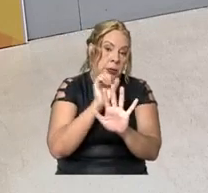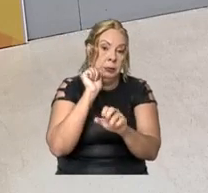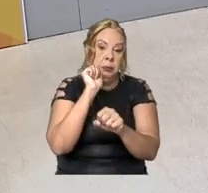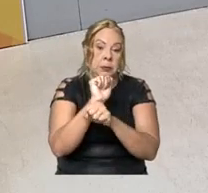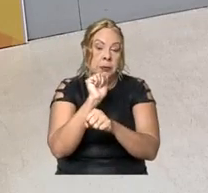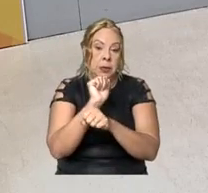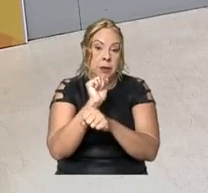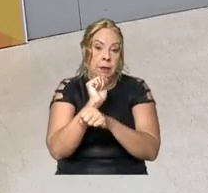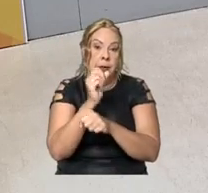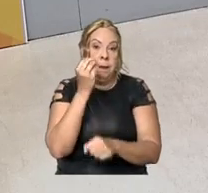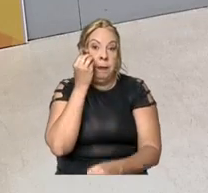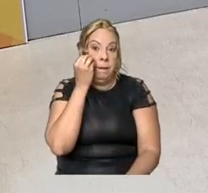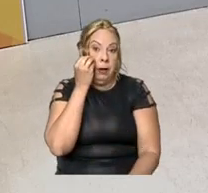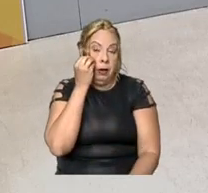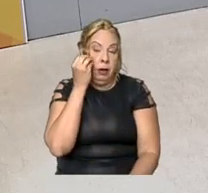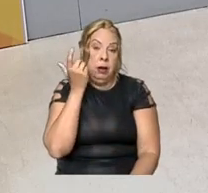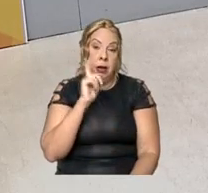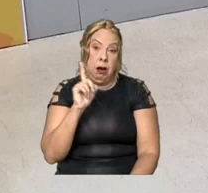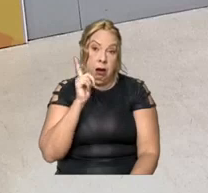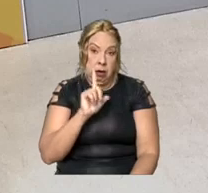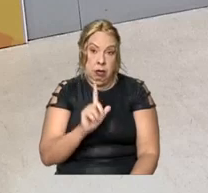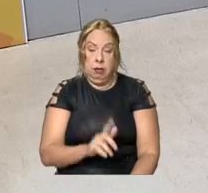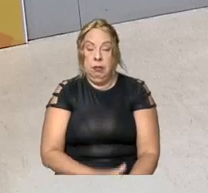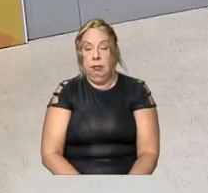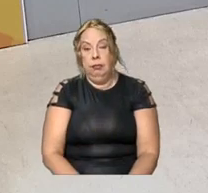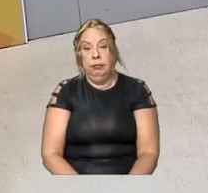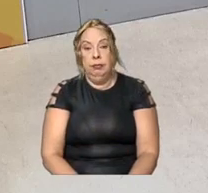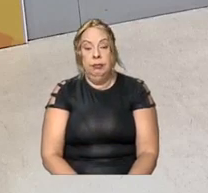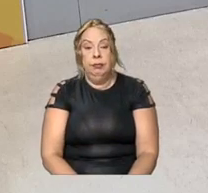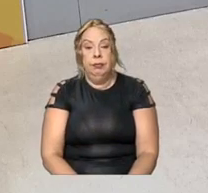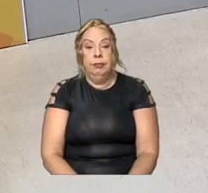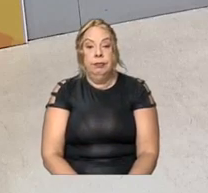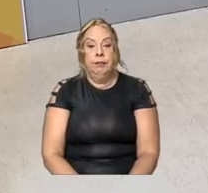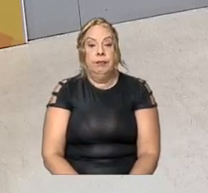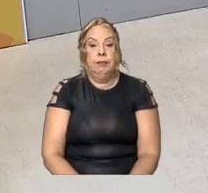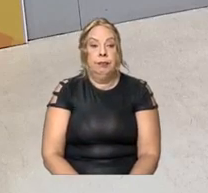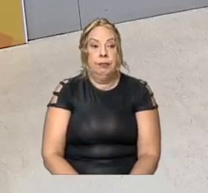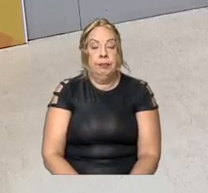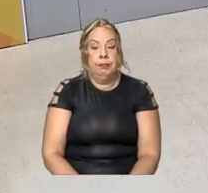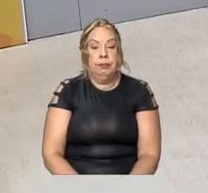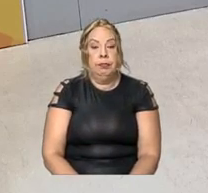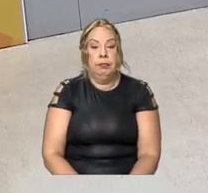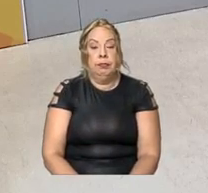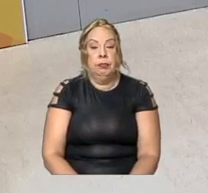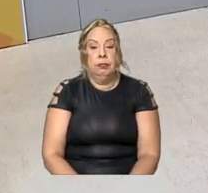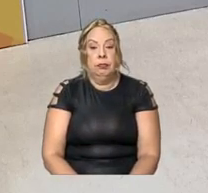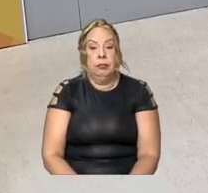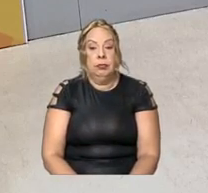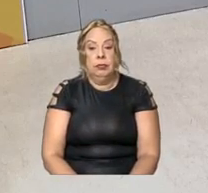Olha aí, sereia maravilhosa, Jéssica e amigo Zé de Neném.